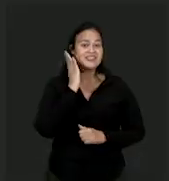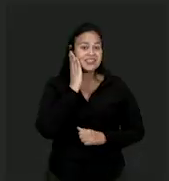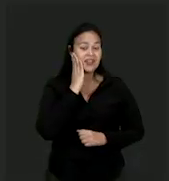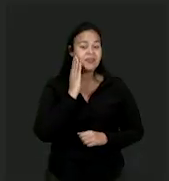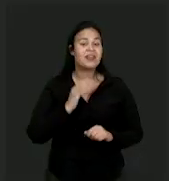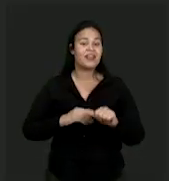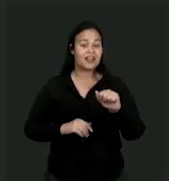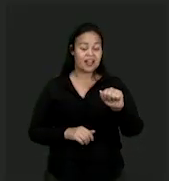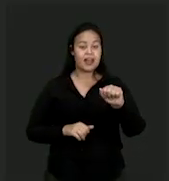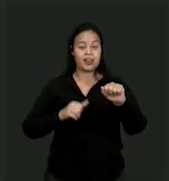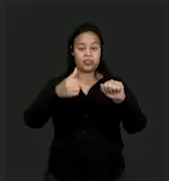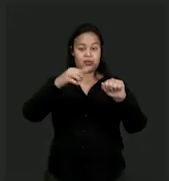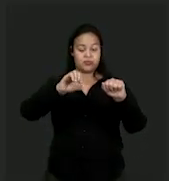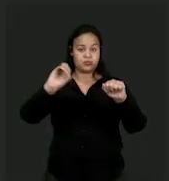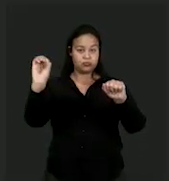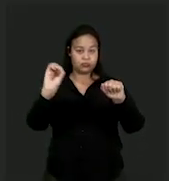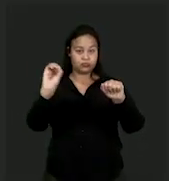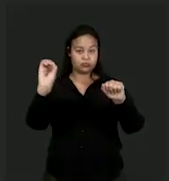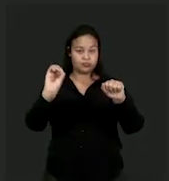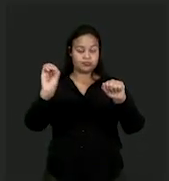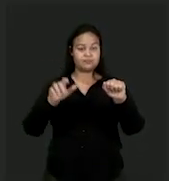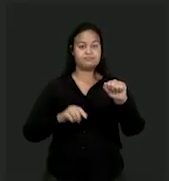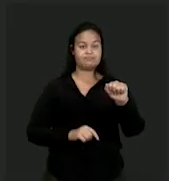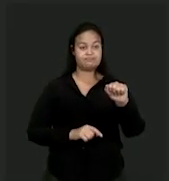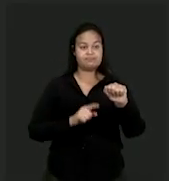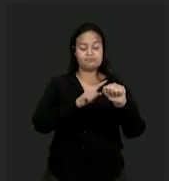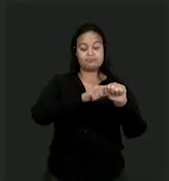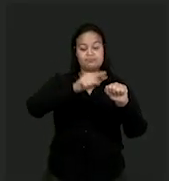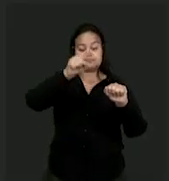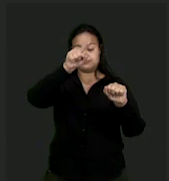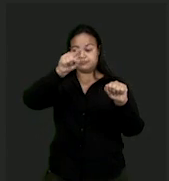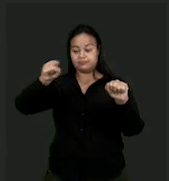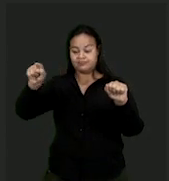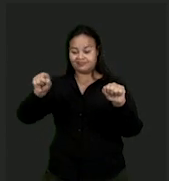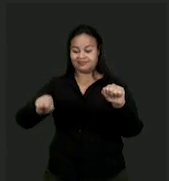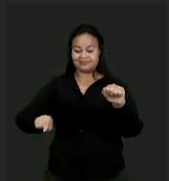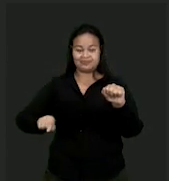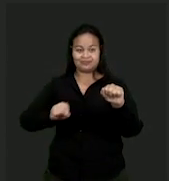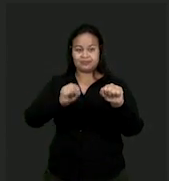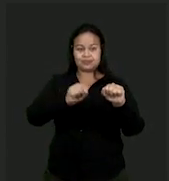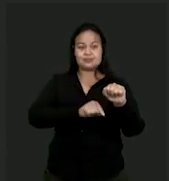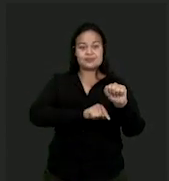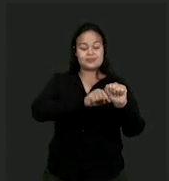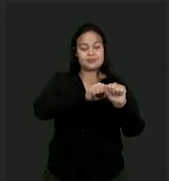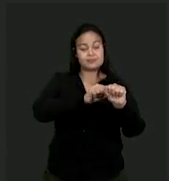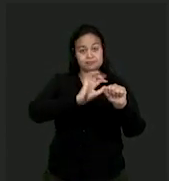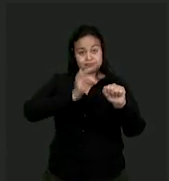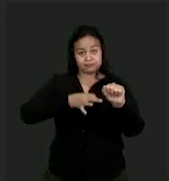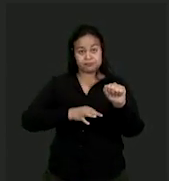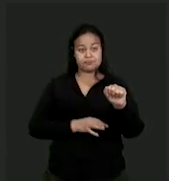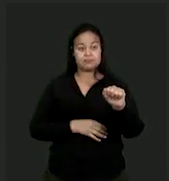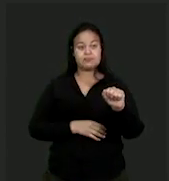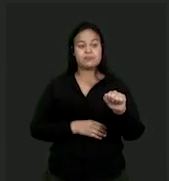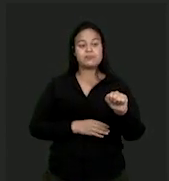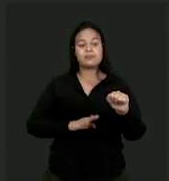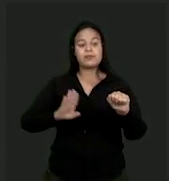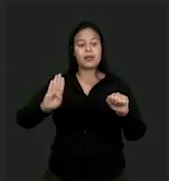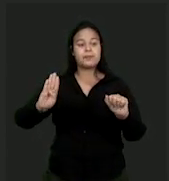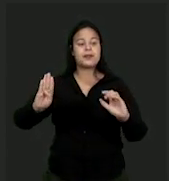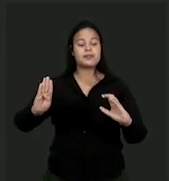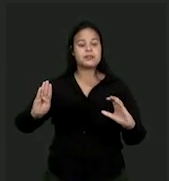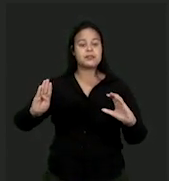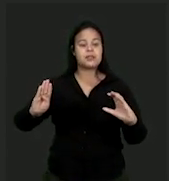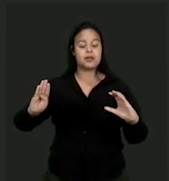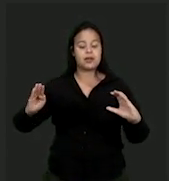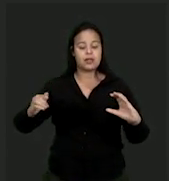o A tem 90 graus, então é um triângulo retângulo. Isso daqui é para garantir que seja um triângulo retângulo. BC mede 20,